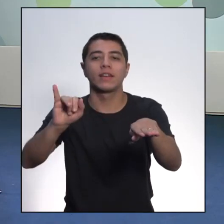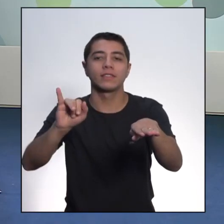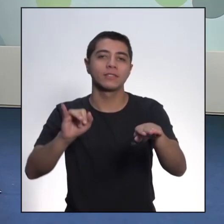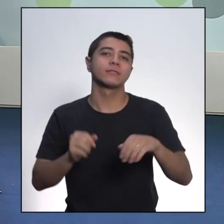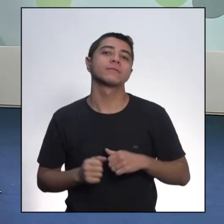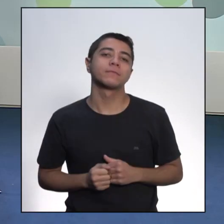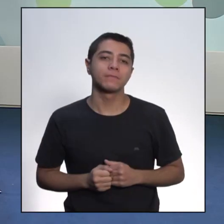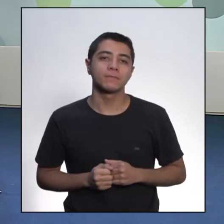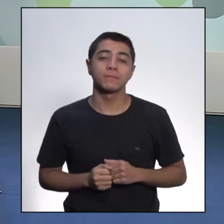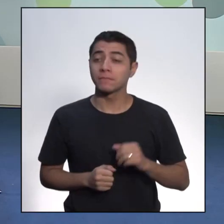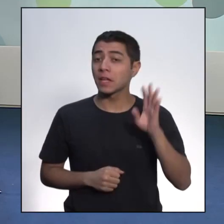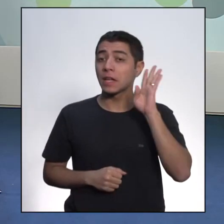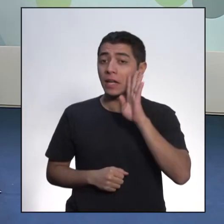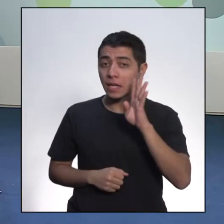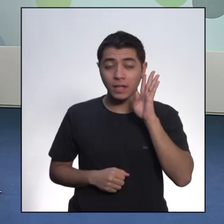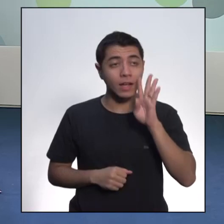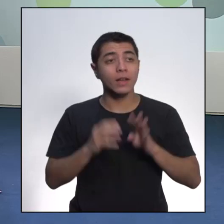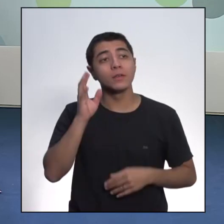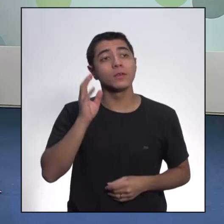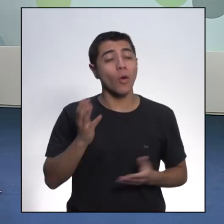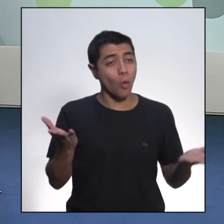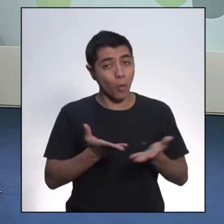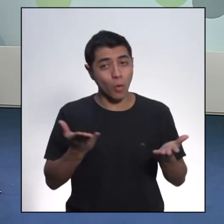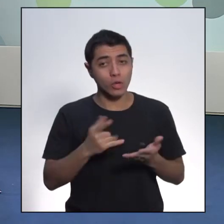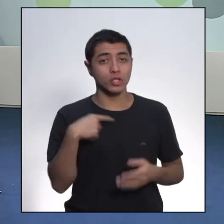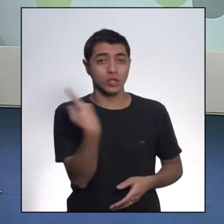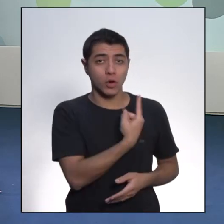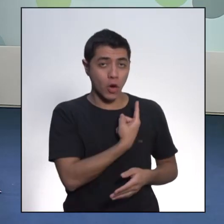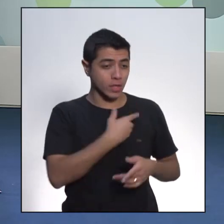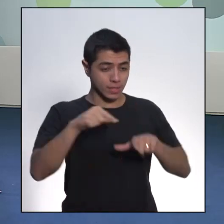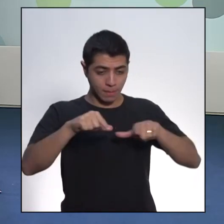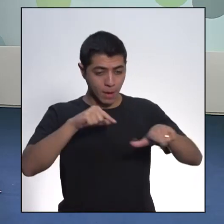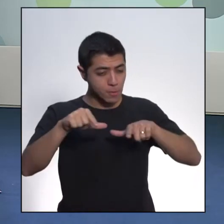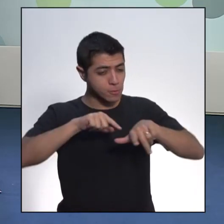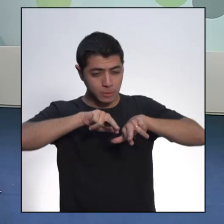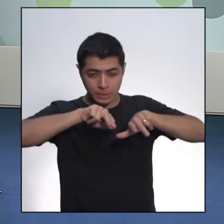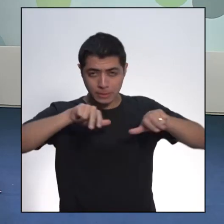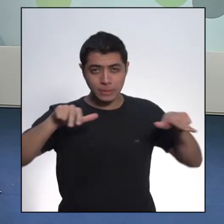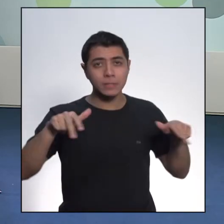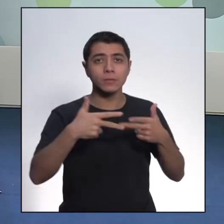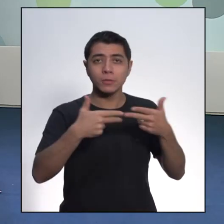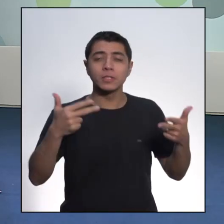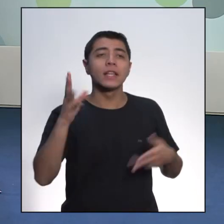diversos componentes curriculares, né?